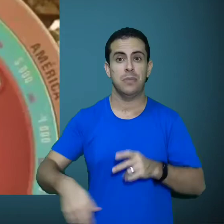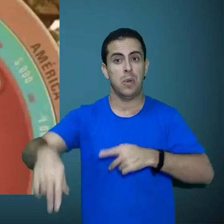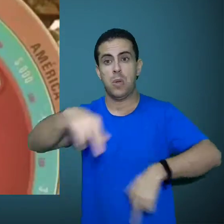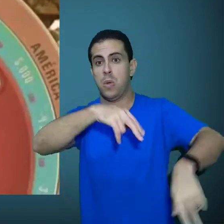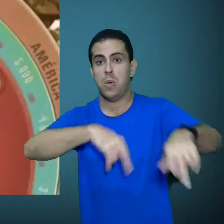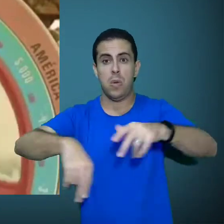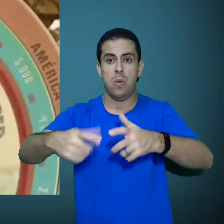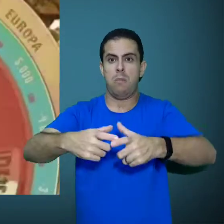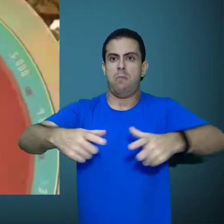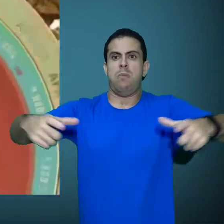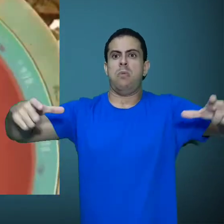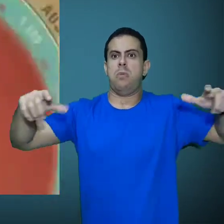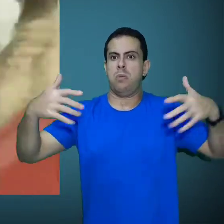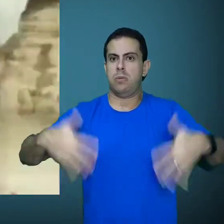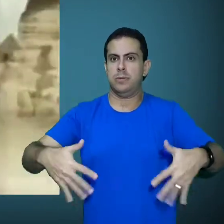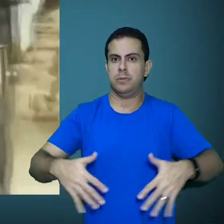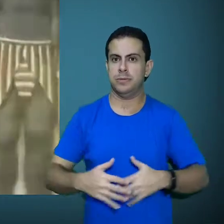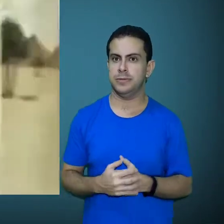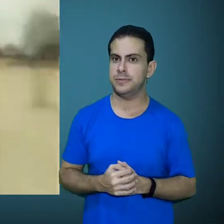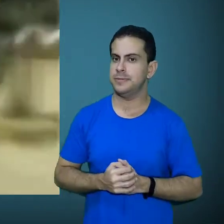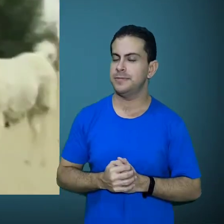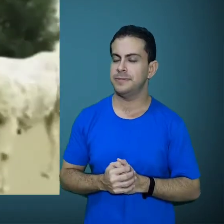Grandes civilizações.